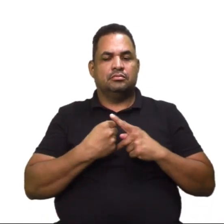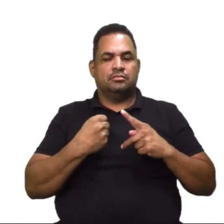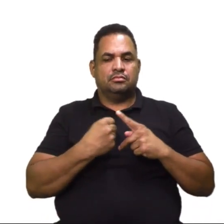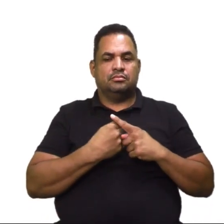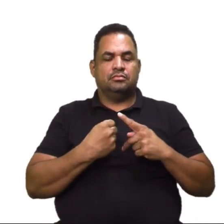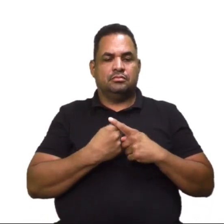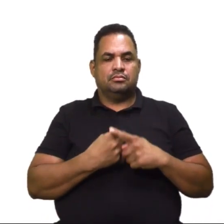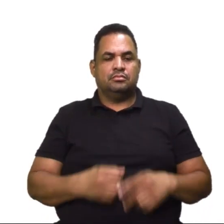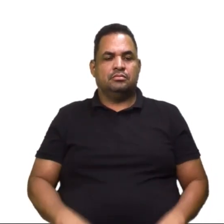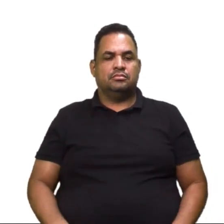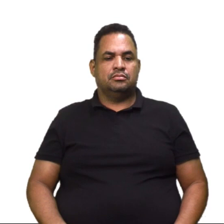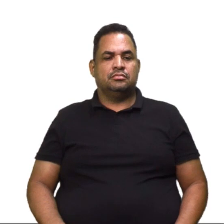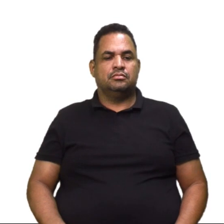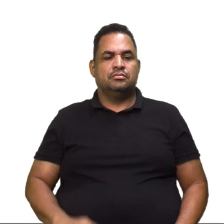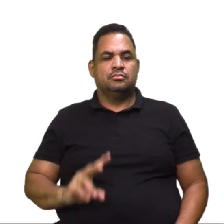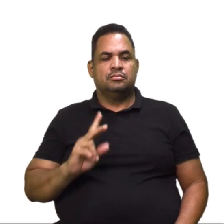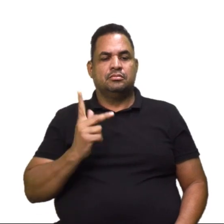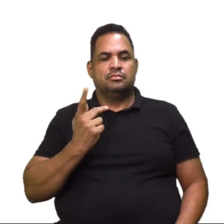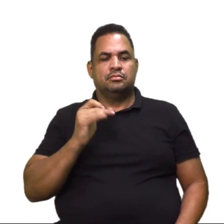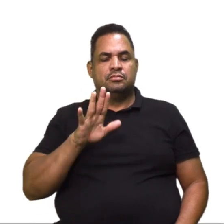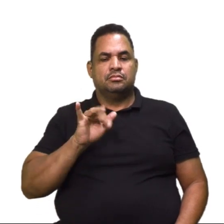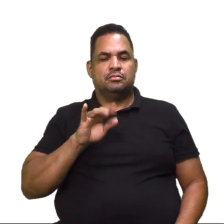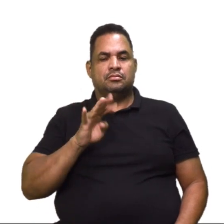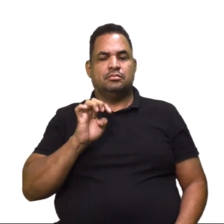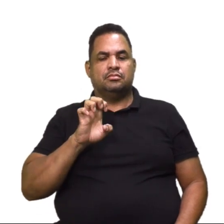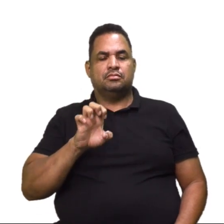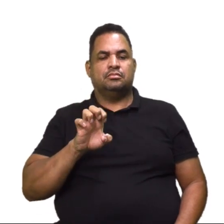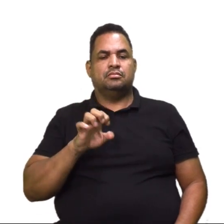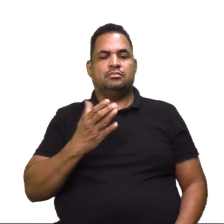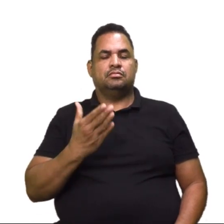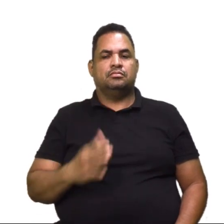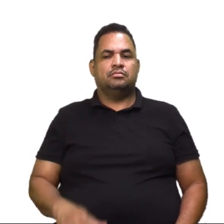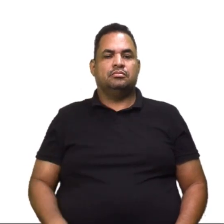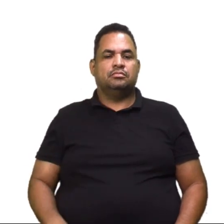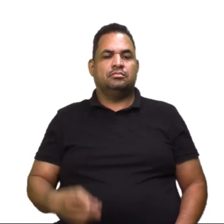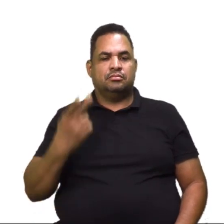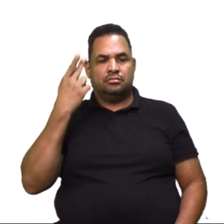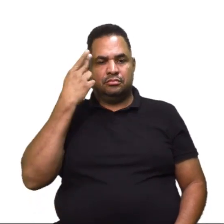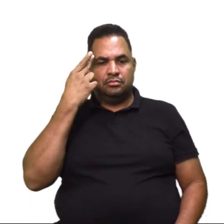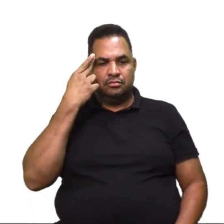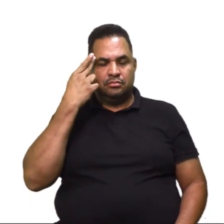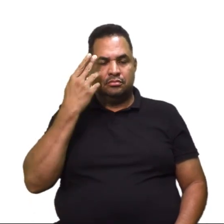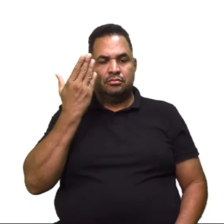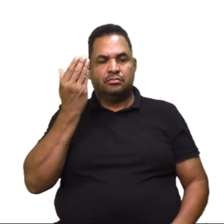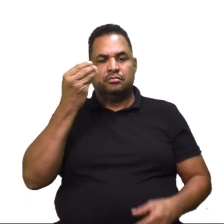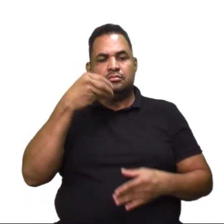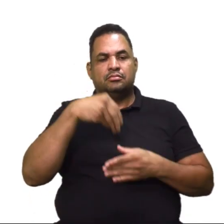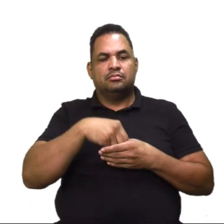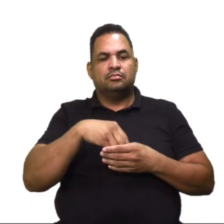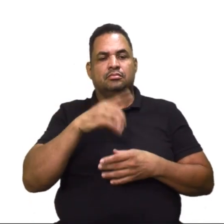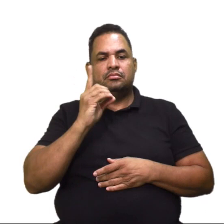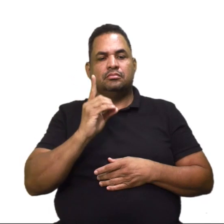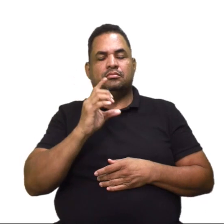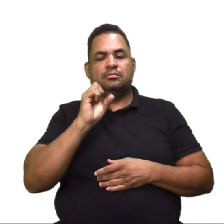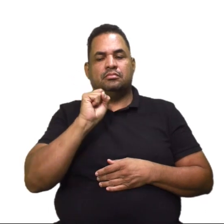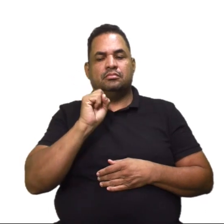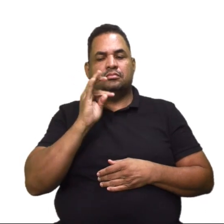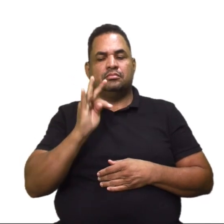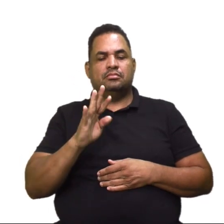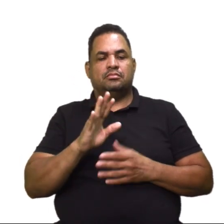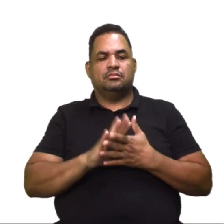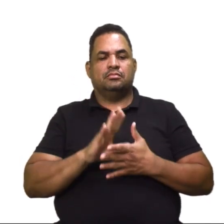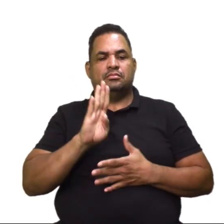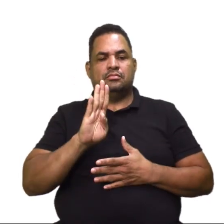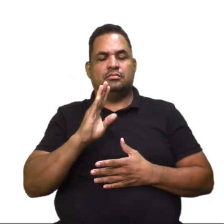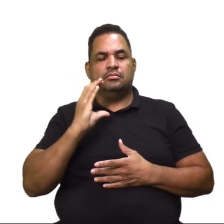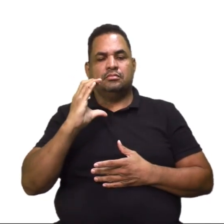protozoário. E aí você tem a hepatite, né? Normalmente dentro das DSTs aí tá a B e a C,